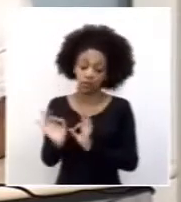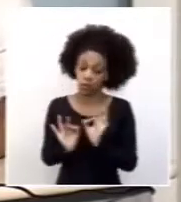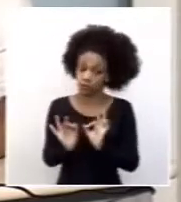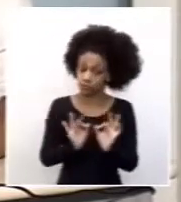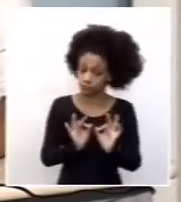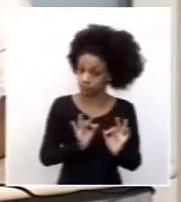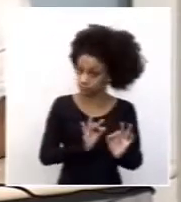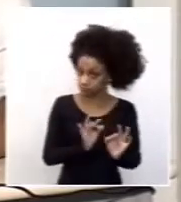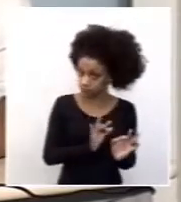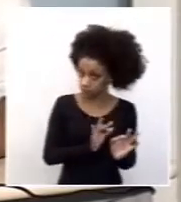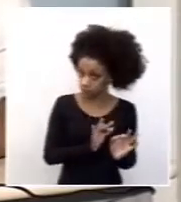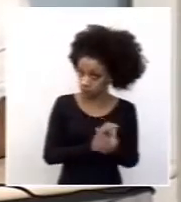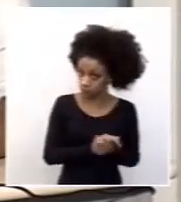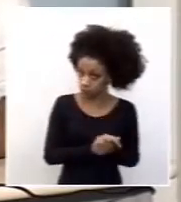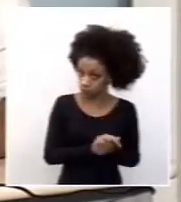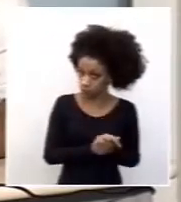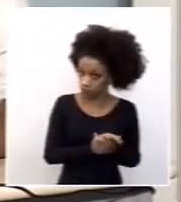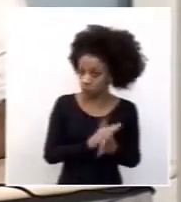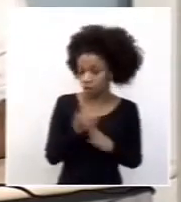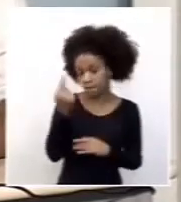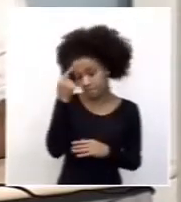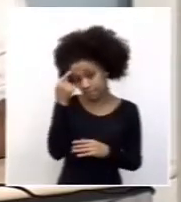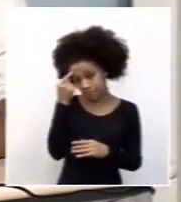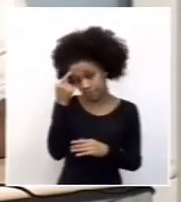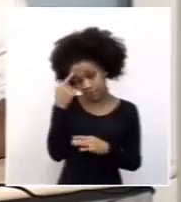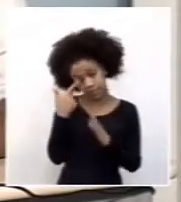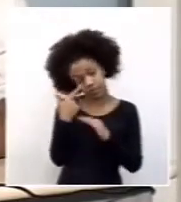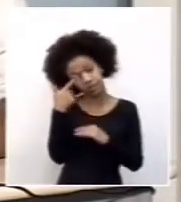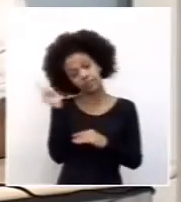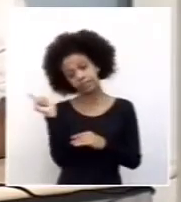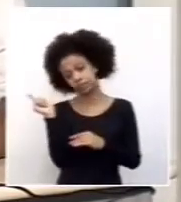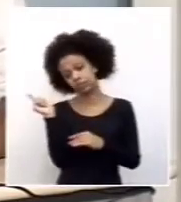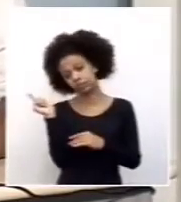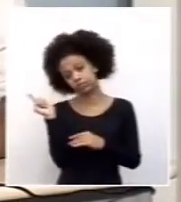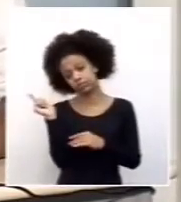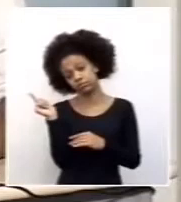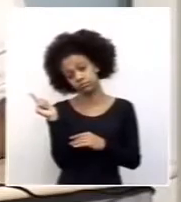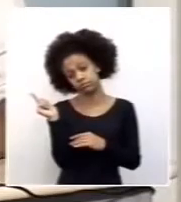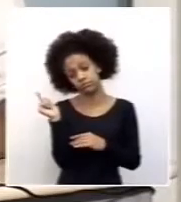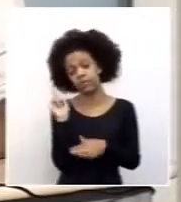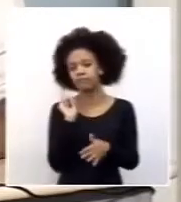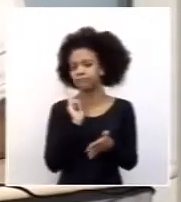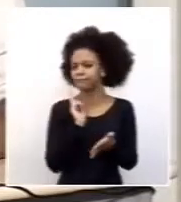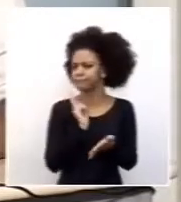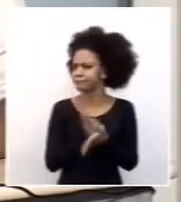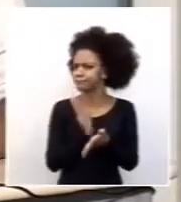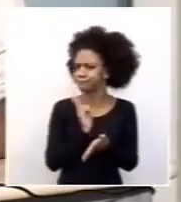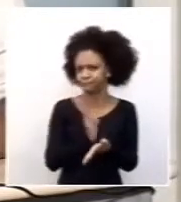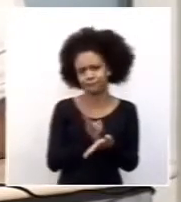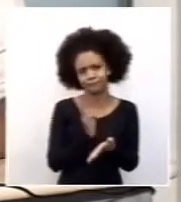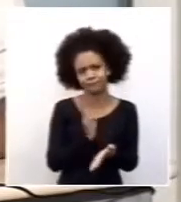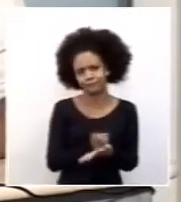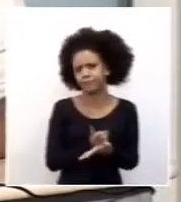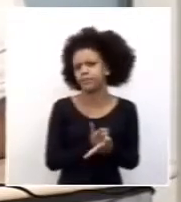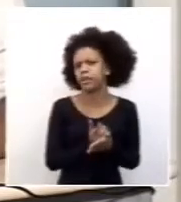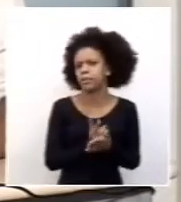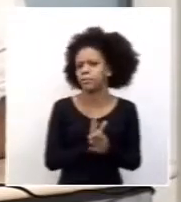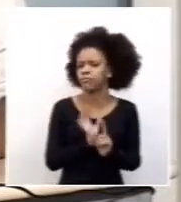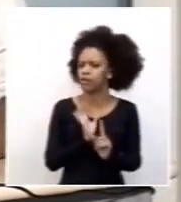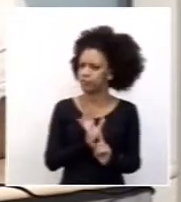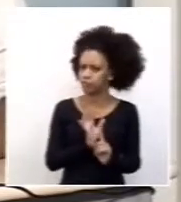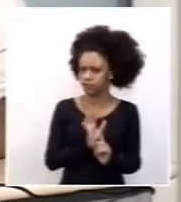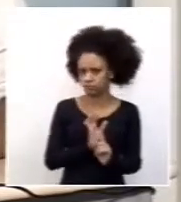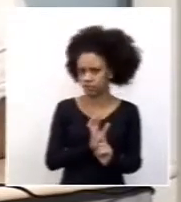organização, tá, pensada com antecedência, sempre vai favorecer. Tá? Perfeito.